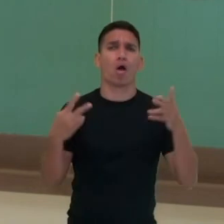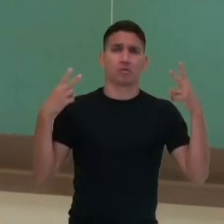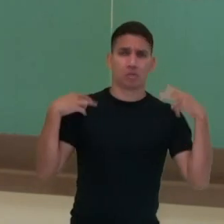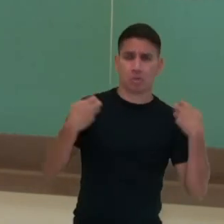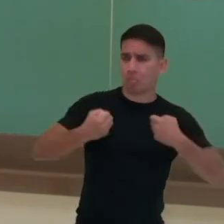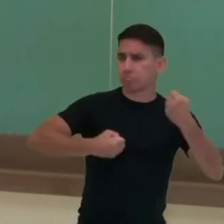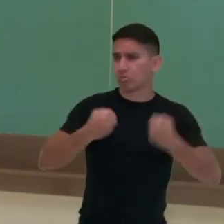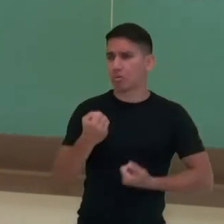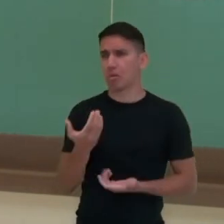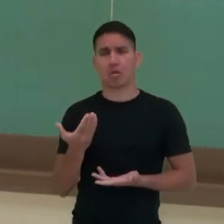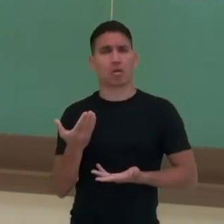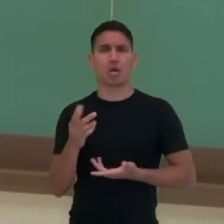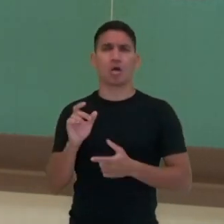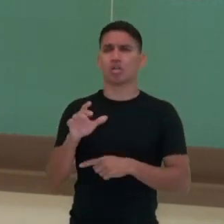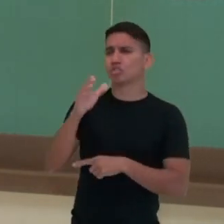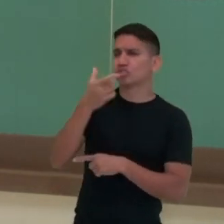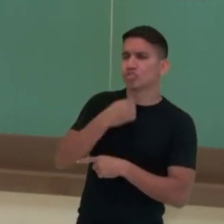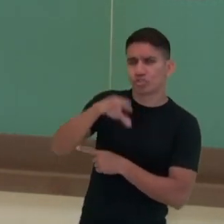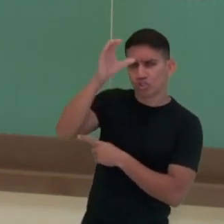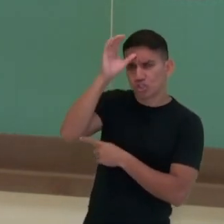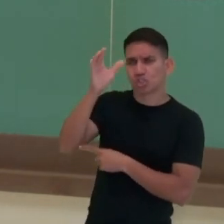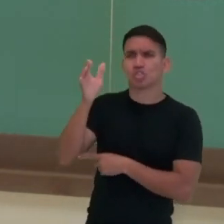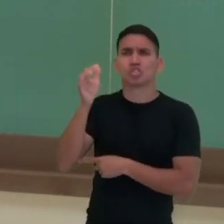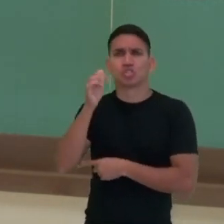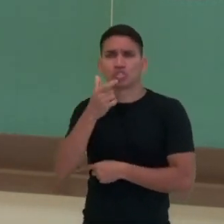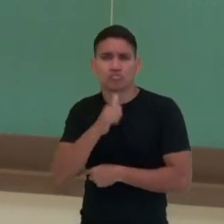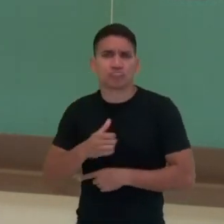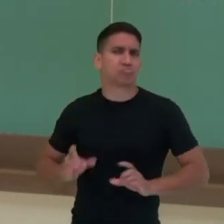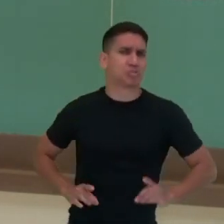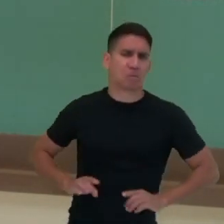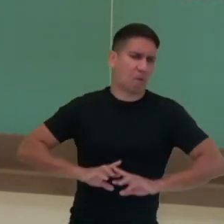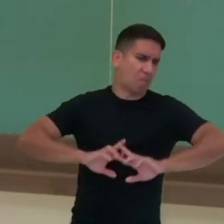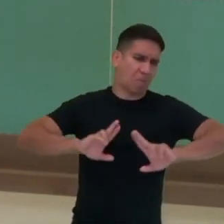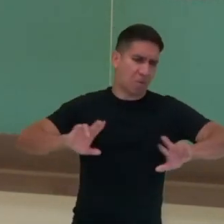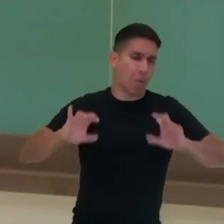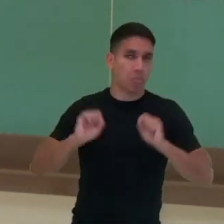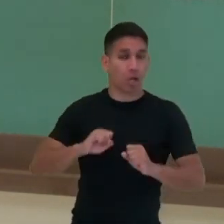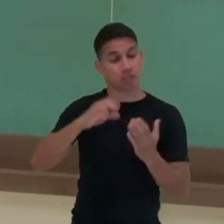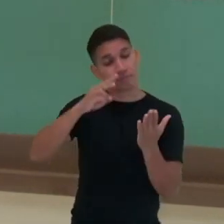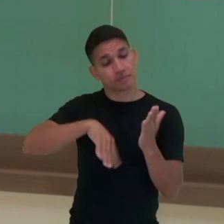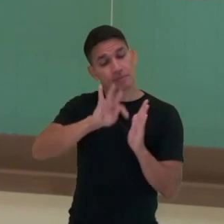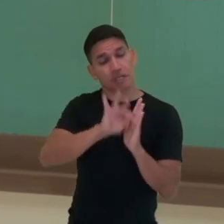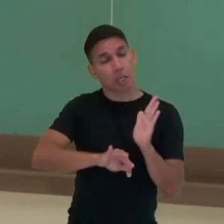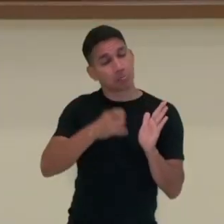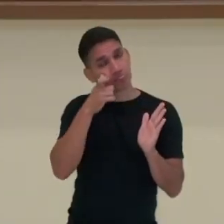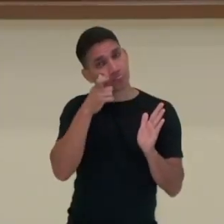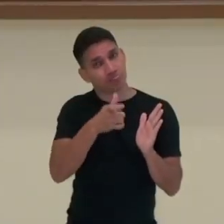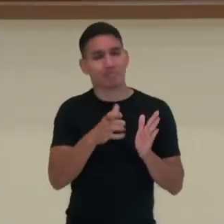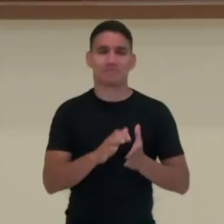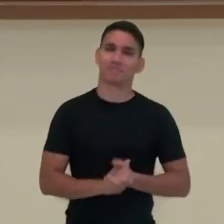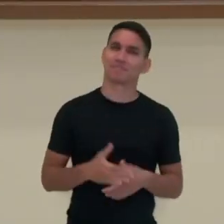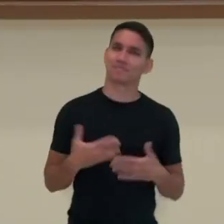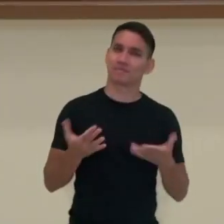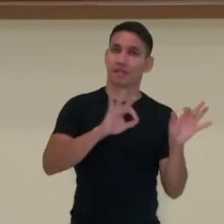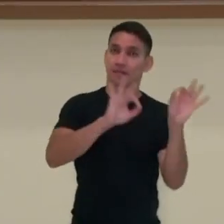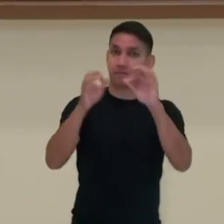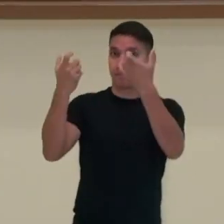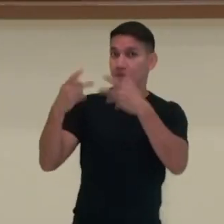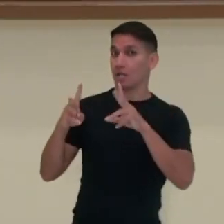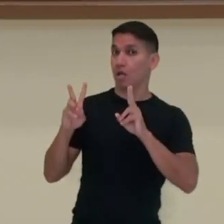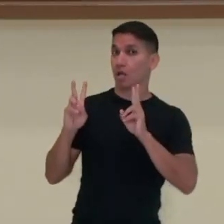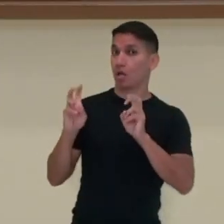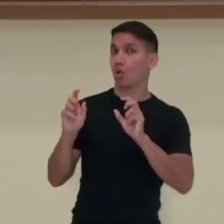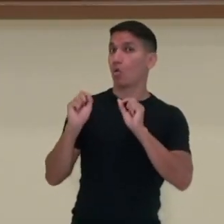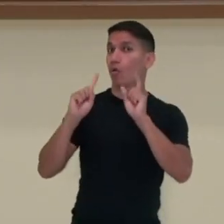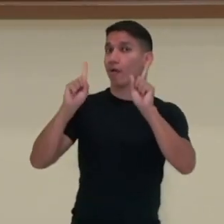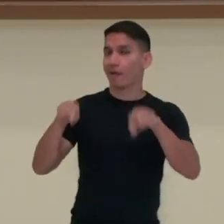comadre, compadre e assim por diante. Isso torna o texto bastante atrativo, beleza? Bom, neste vídeo então nós